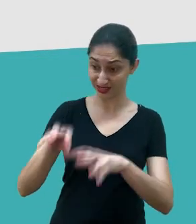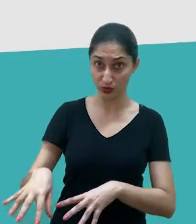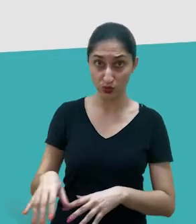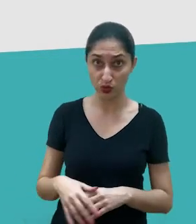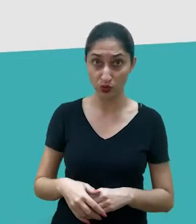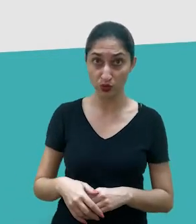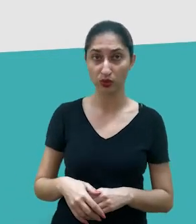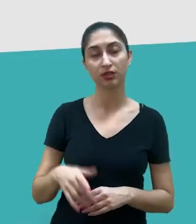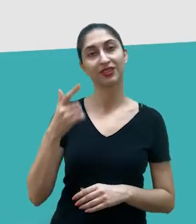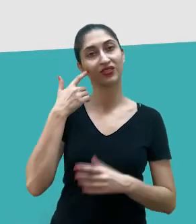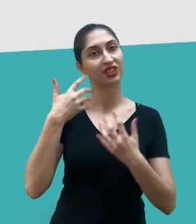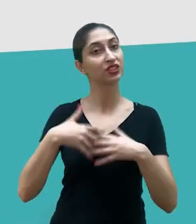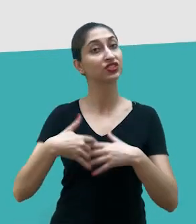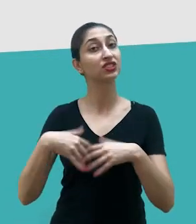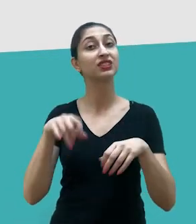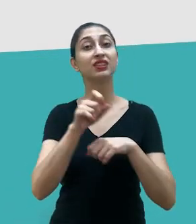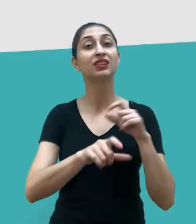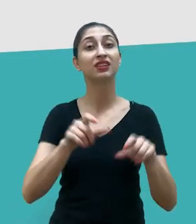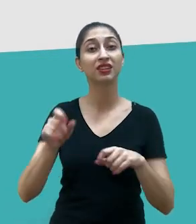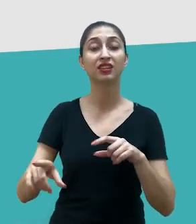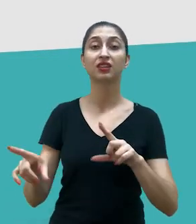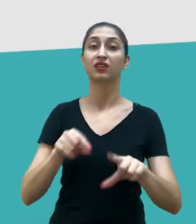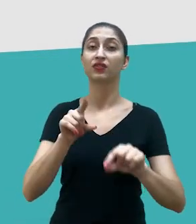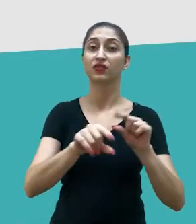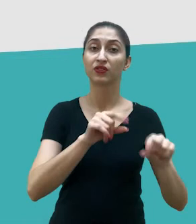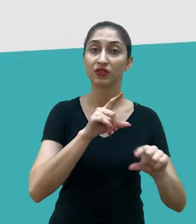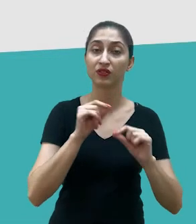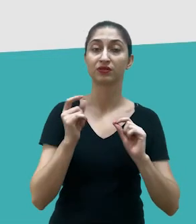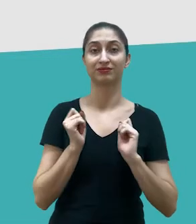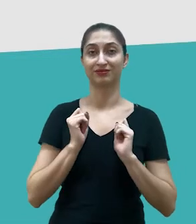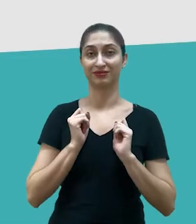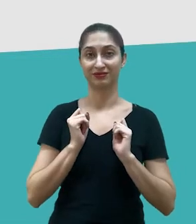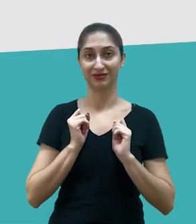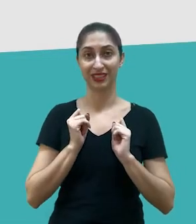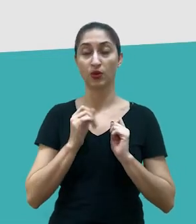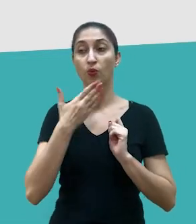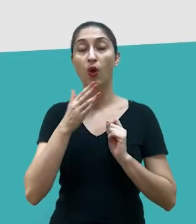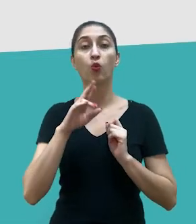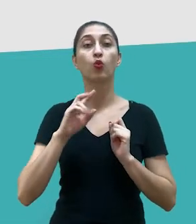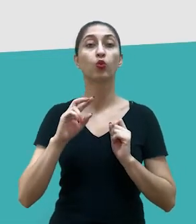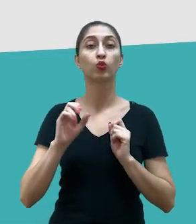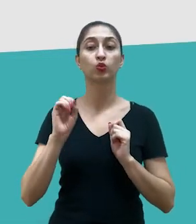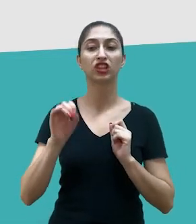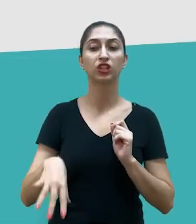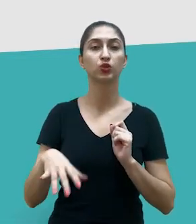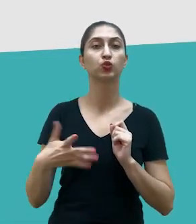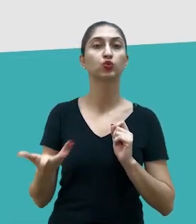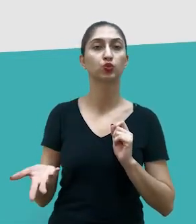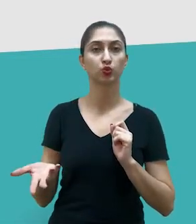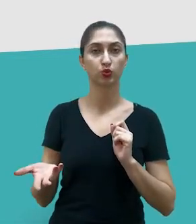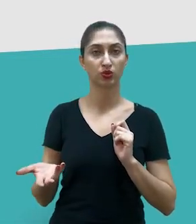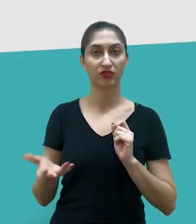lixo, repensar quem faz coleta seletiva, em que tipo de lixo eu estou jogando, que tipo